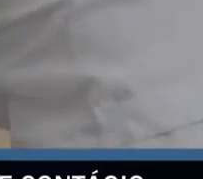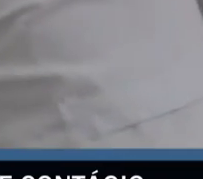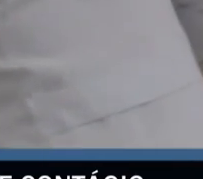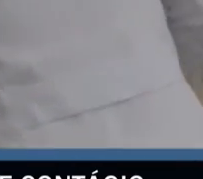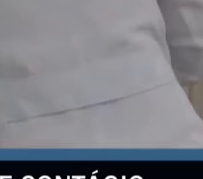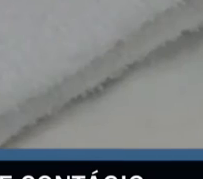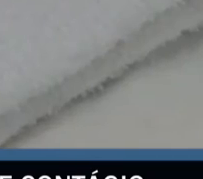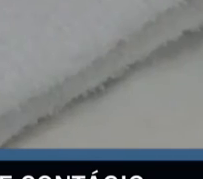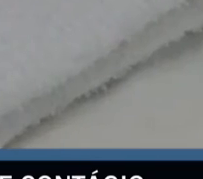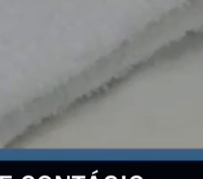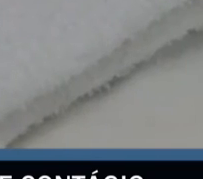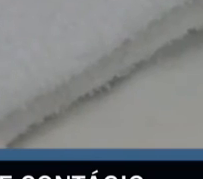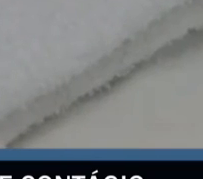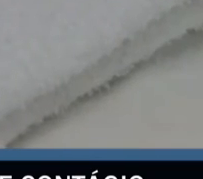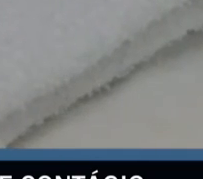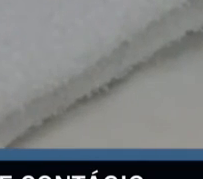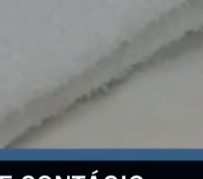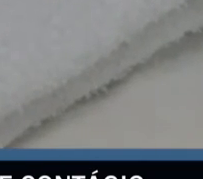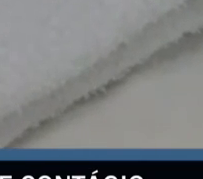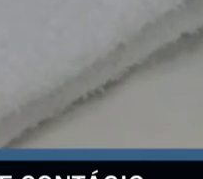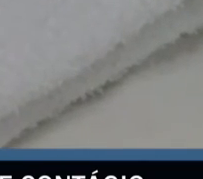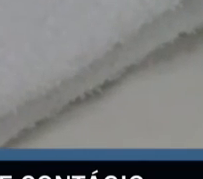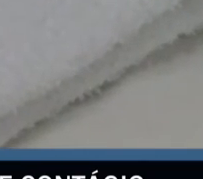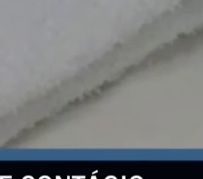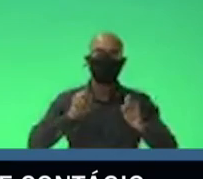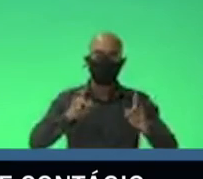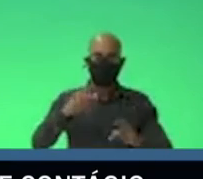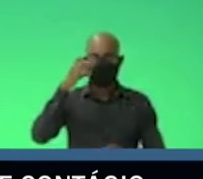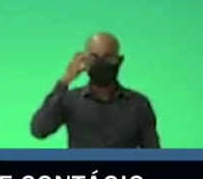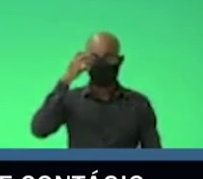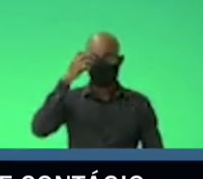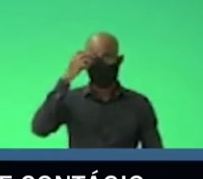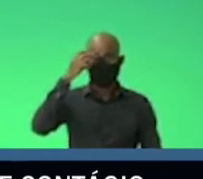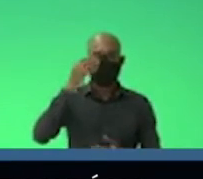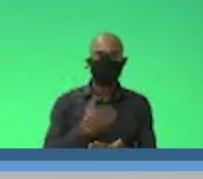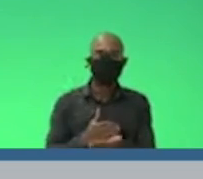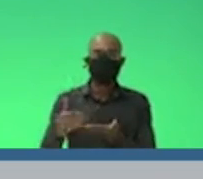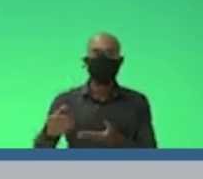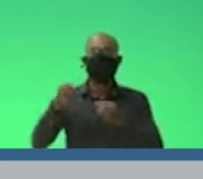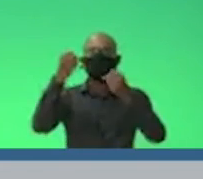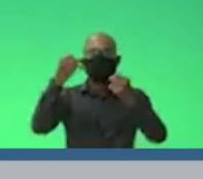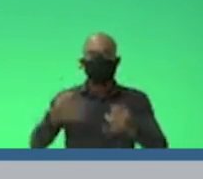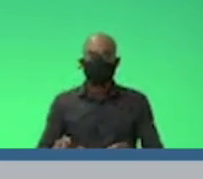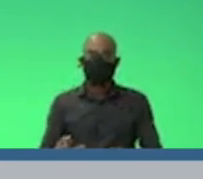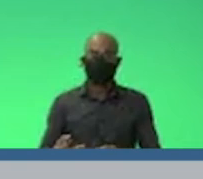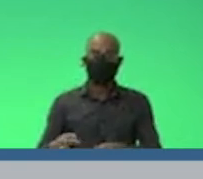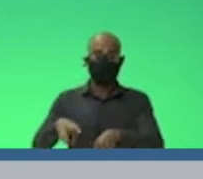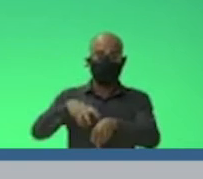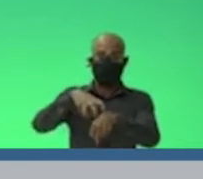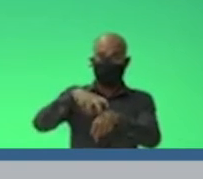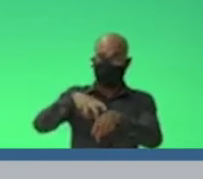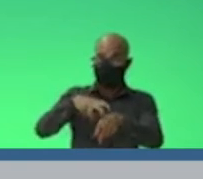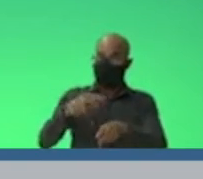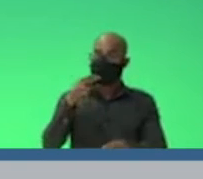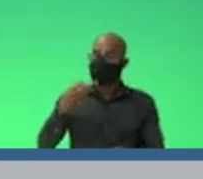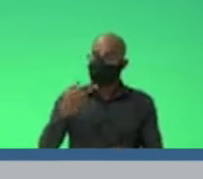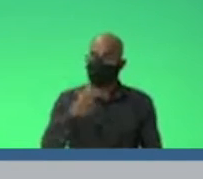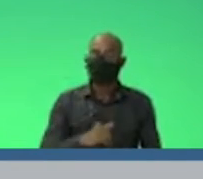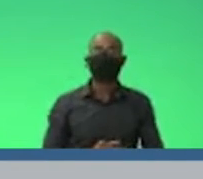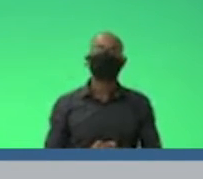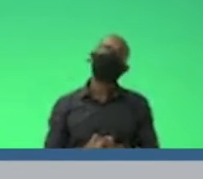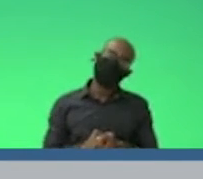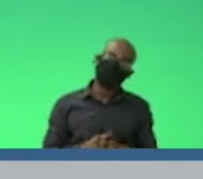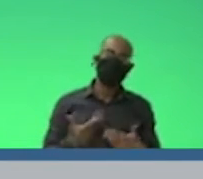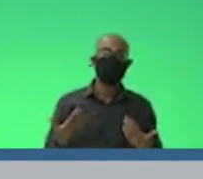risco elevado de contágio do novo coronavírus. Eu começo falando sobre a bandeira verde, onde nós